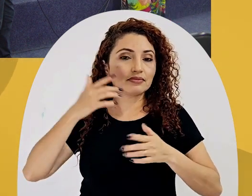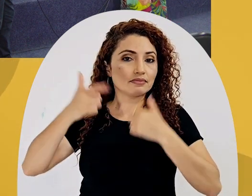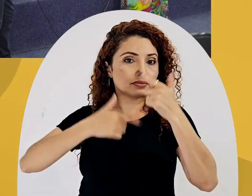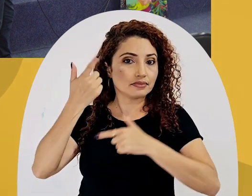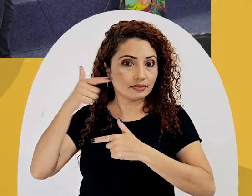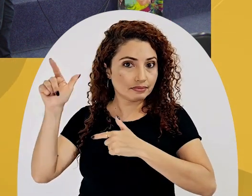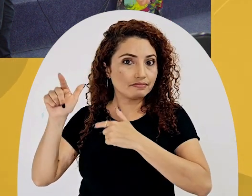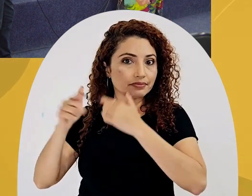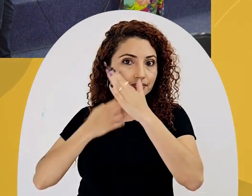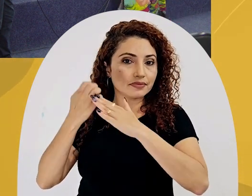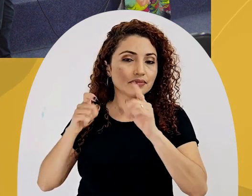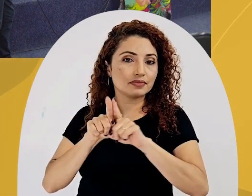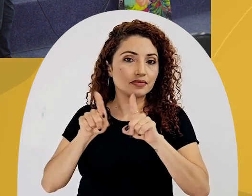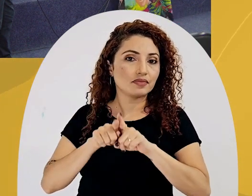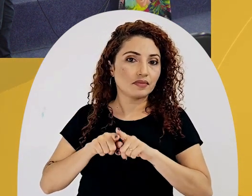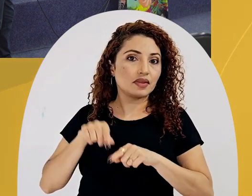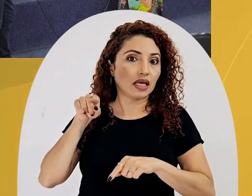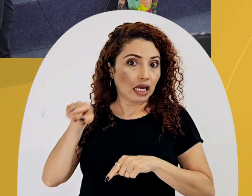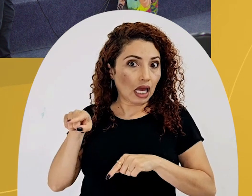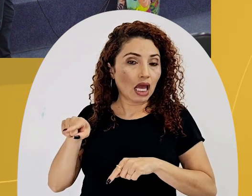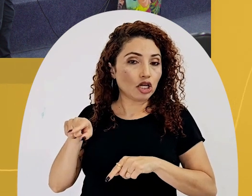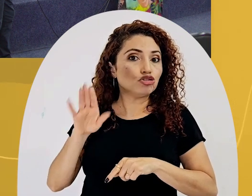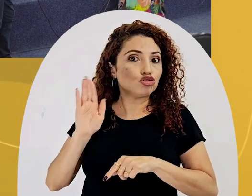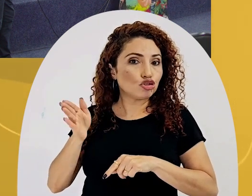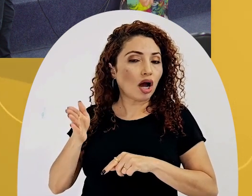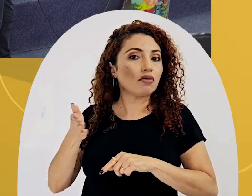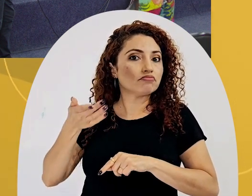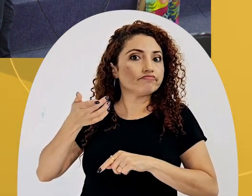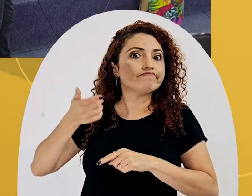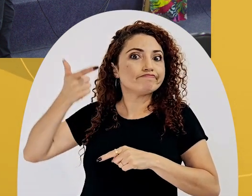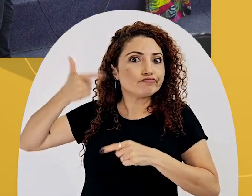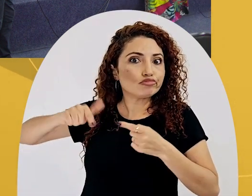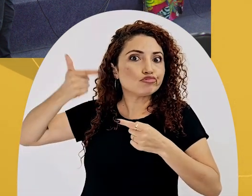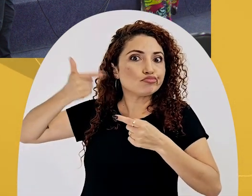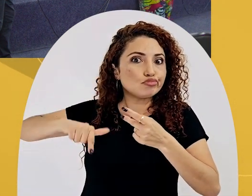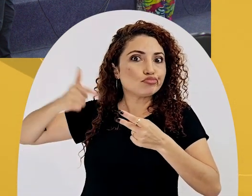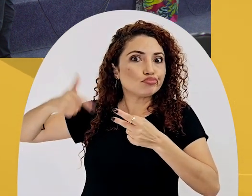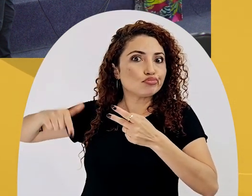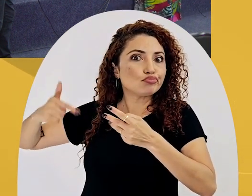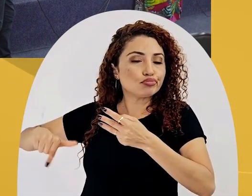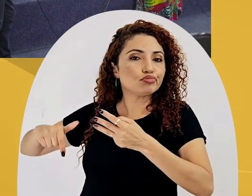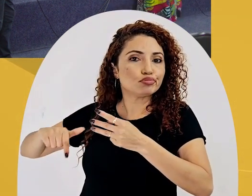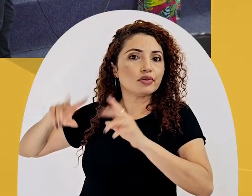depois eu vim a descobrir que ele era reincidente nessas questões de assédio.